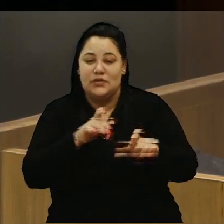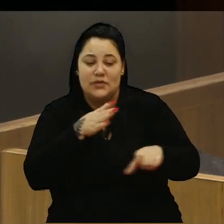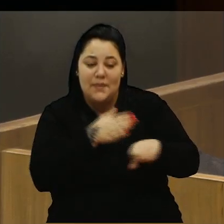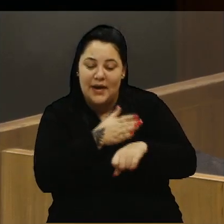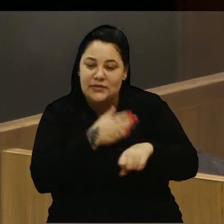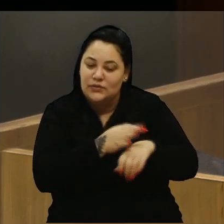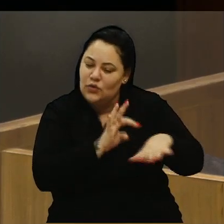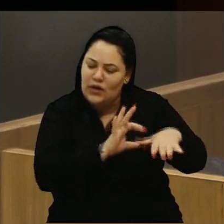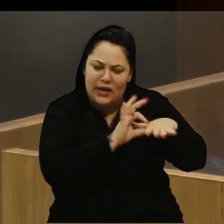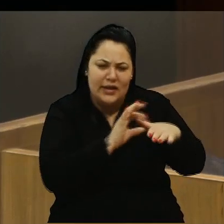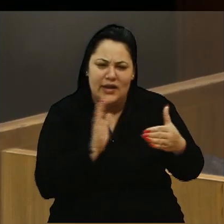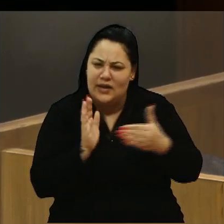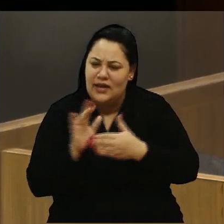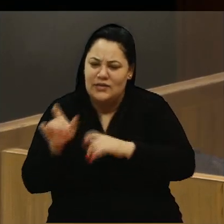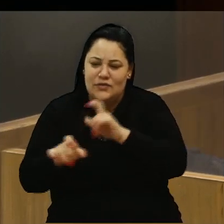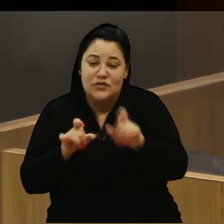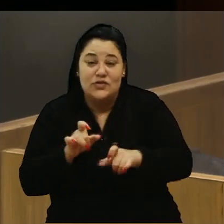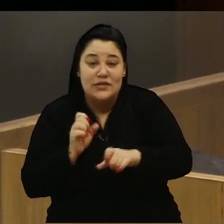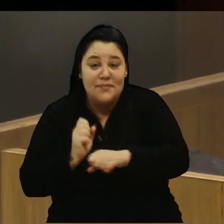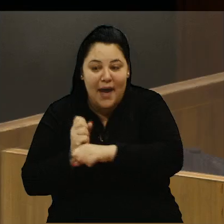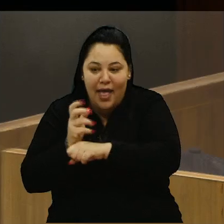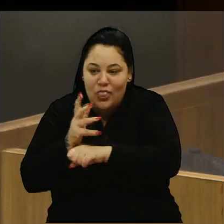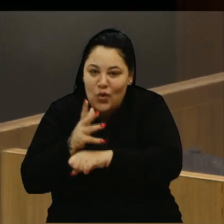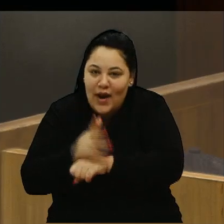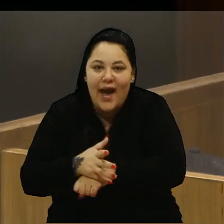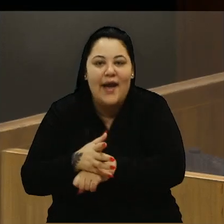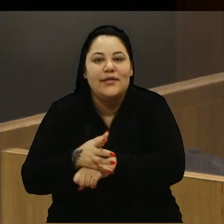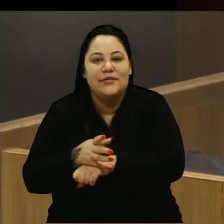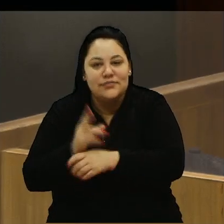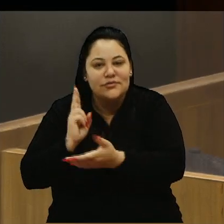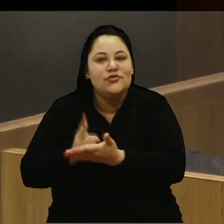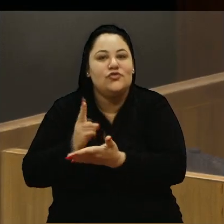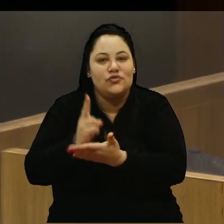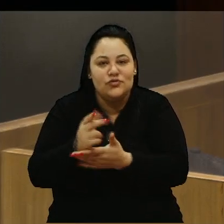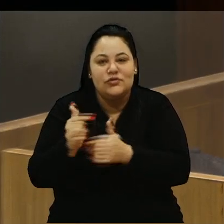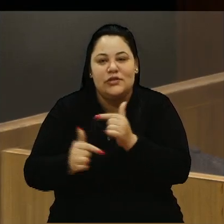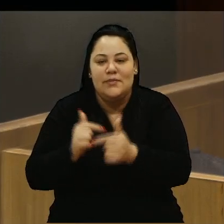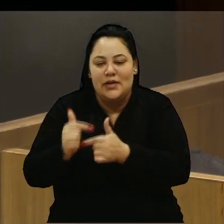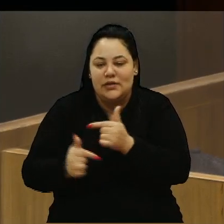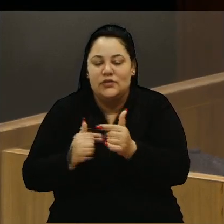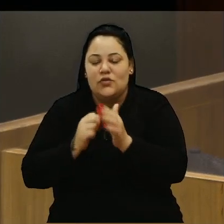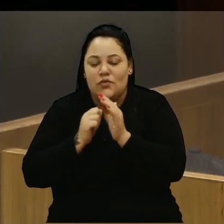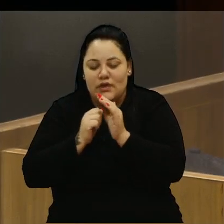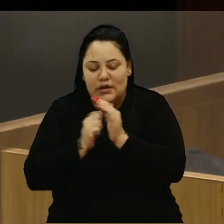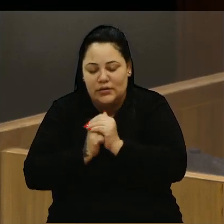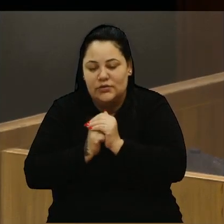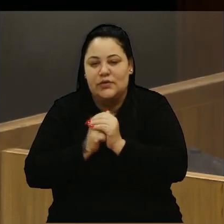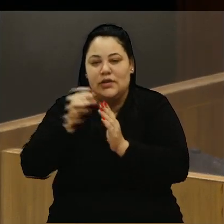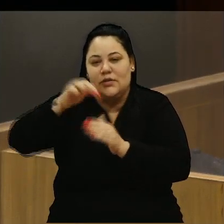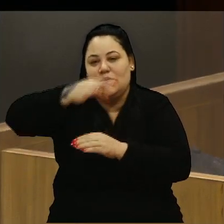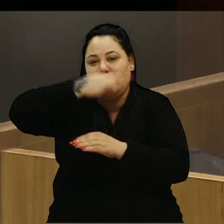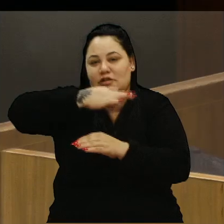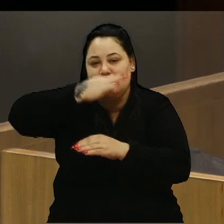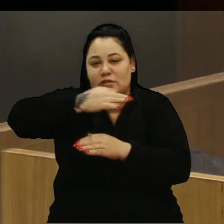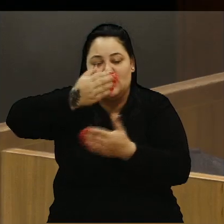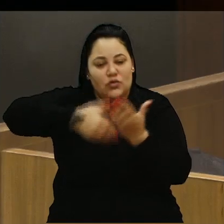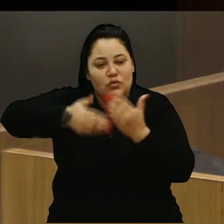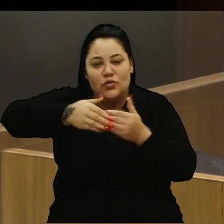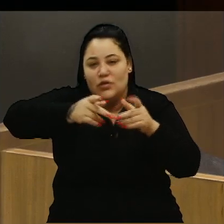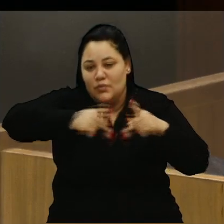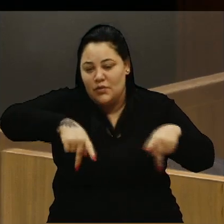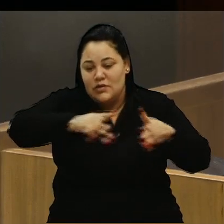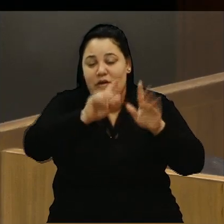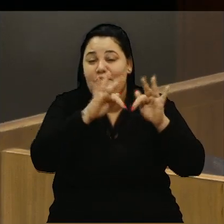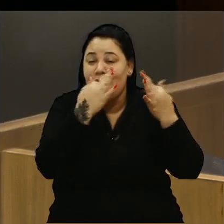liderança até os irmãos que de madrugada após madrugada estão ali intercedendo pela nossa cidade, pelo nosso povo, pelas